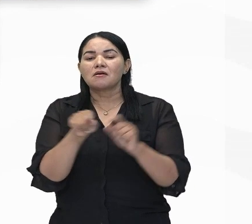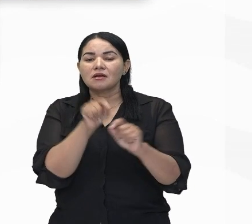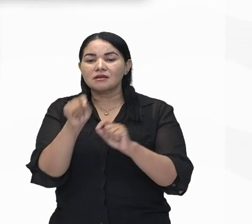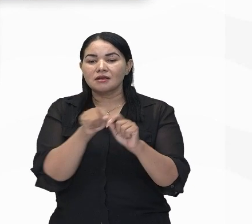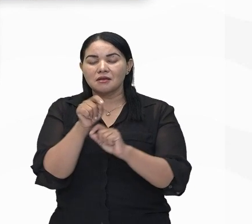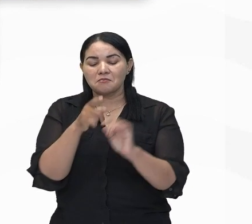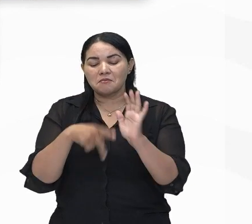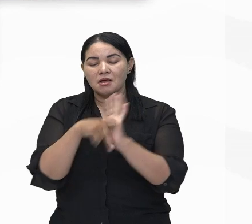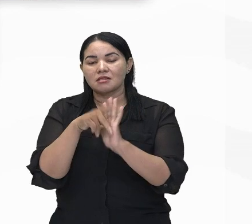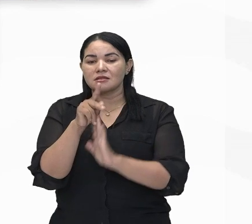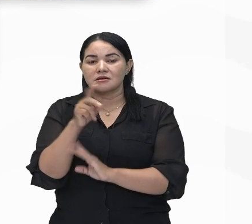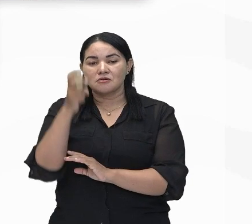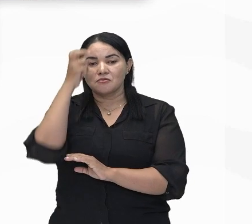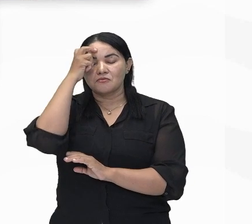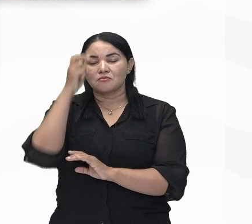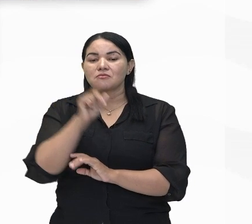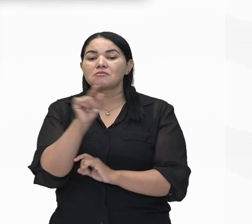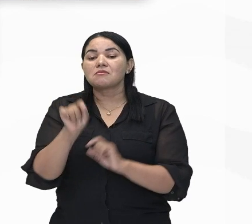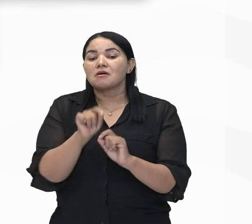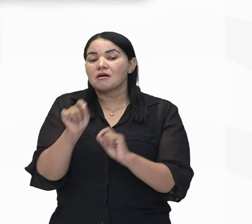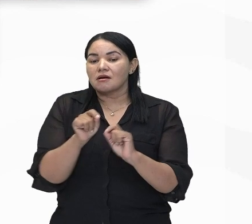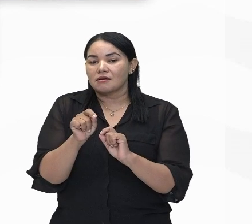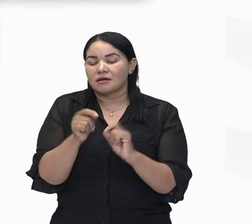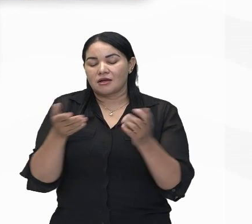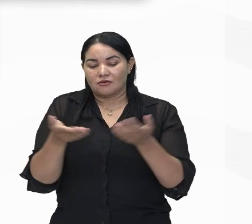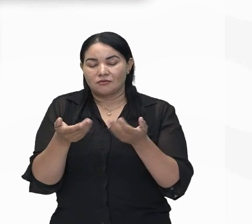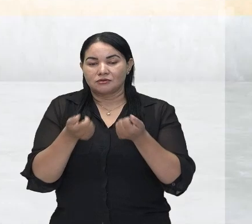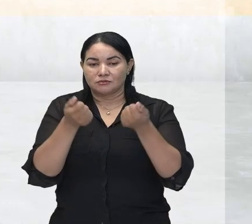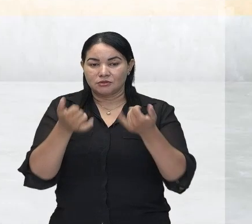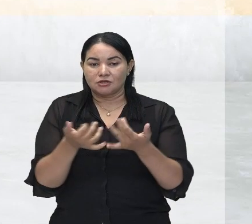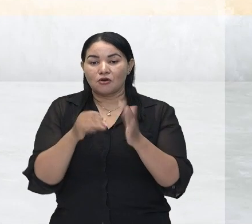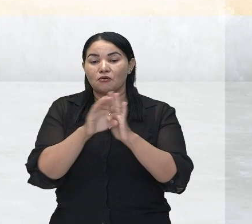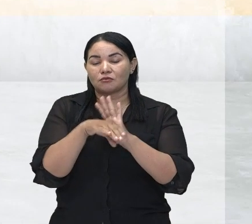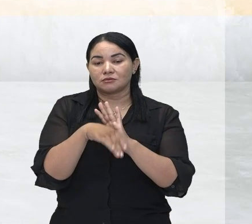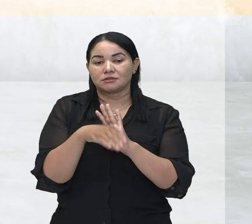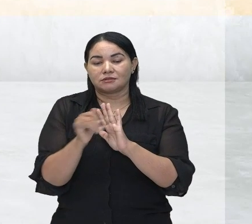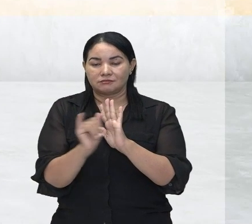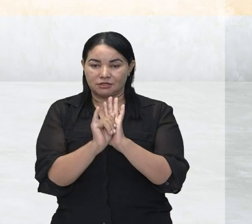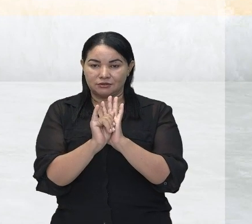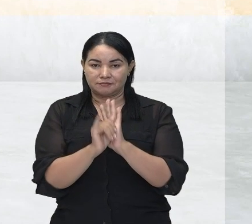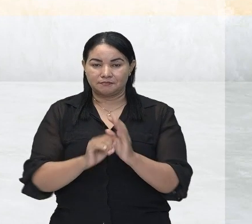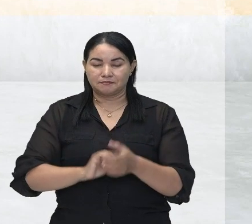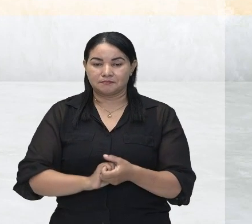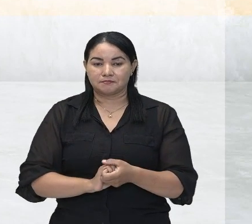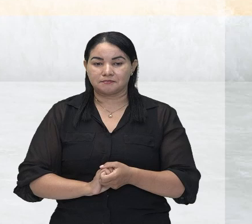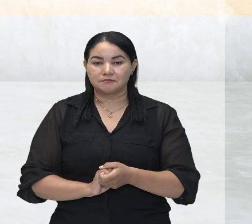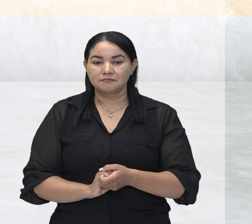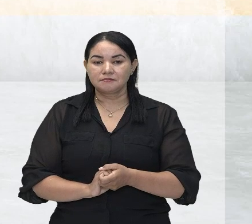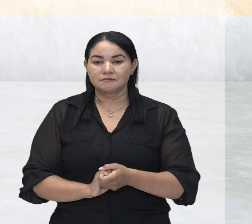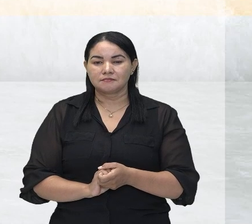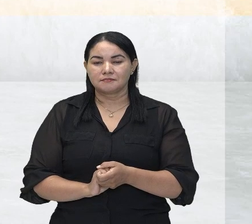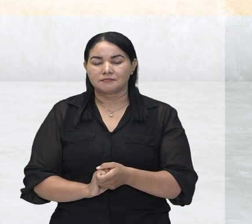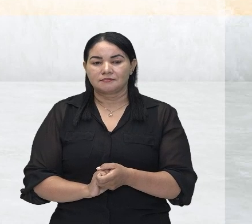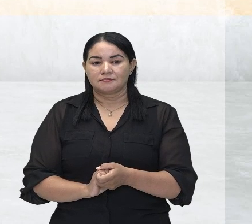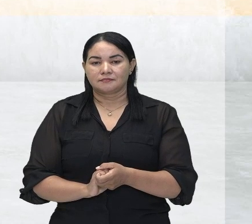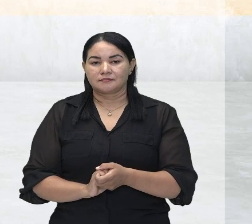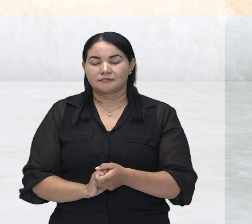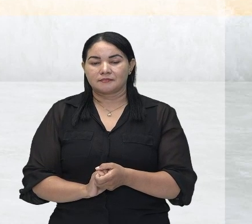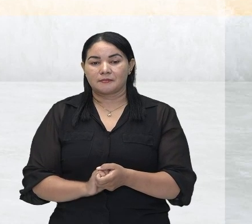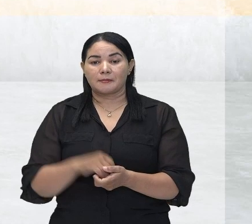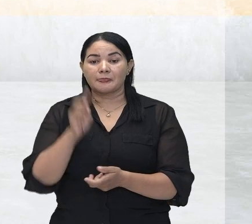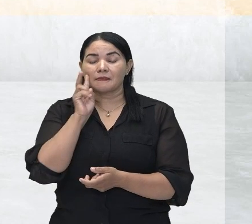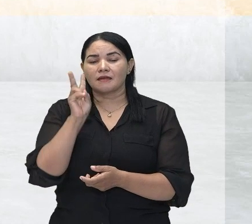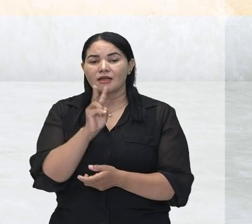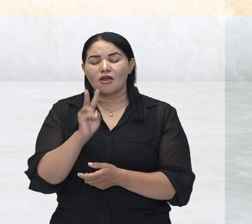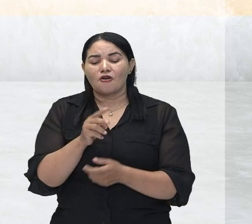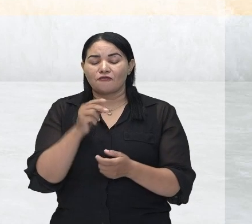cultural? Então, nós vamos falar agora de um conceito de identidade. Então, vocês podem ver, quando eu falo de identidade, todo